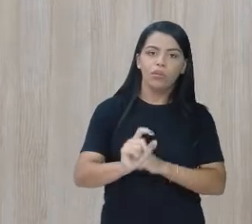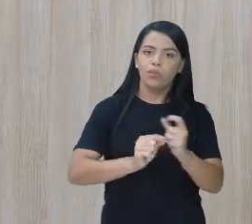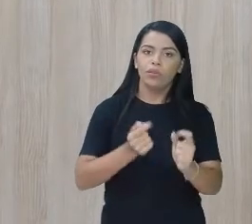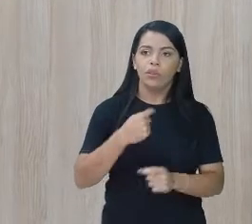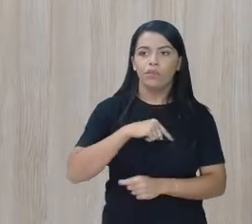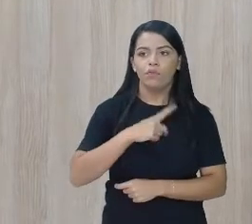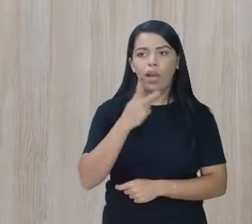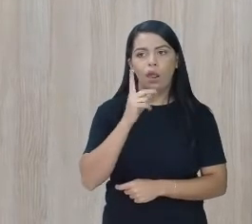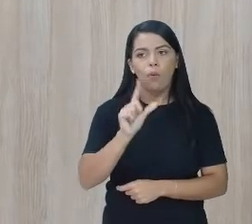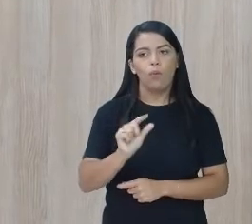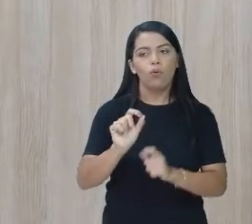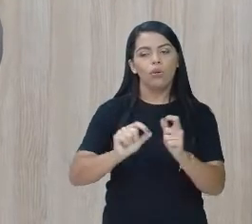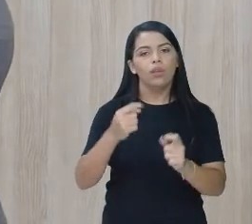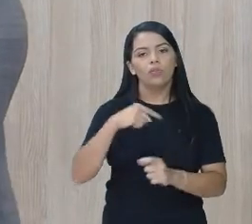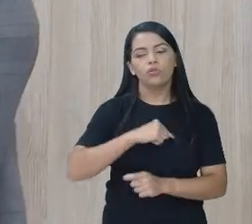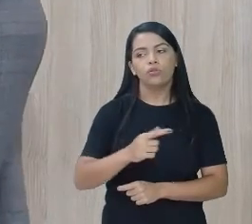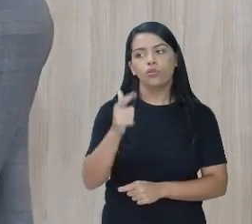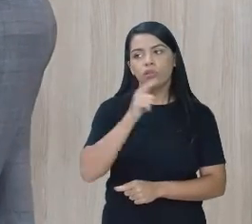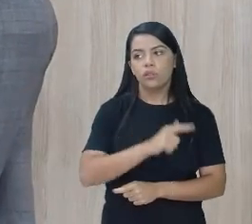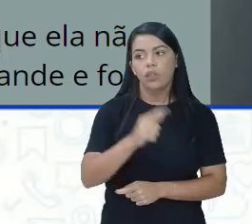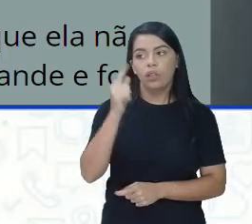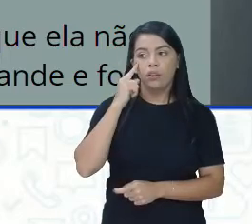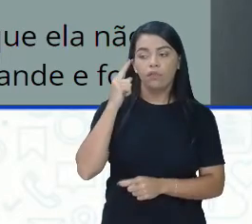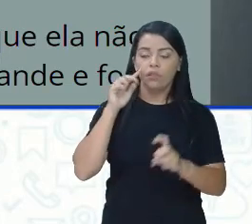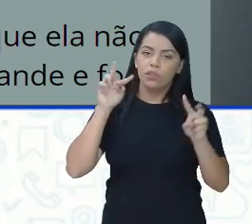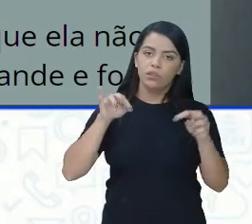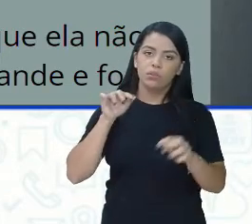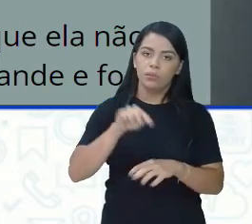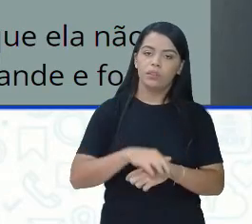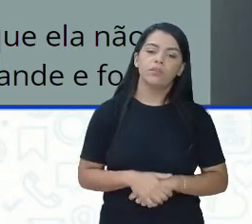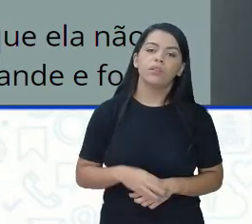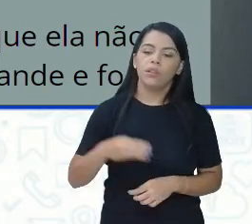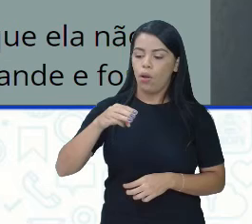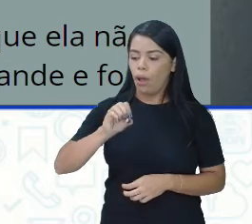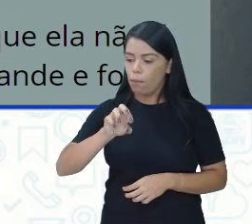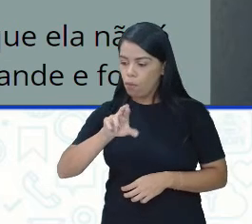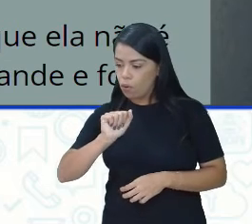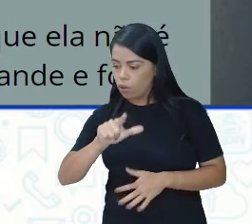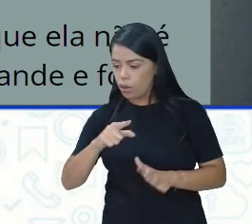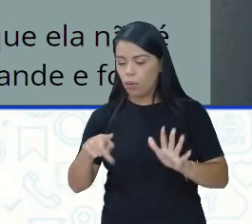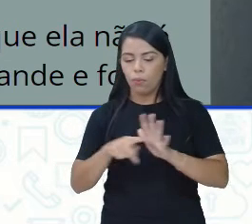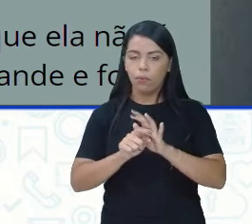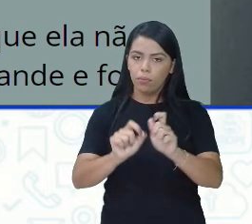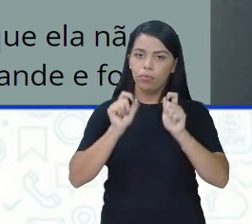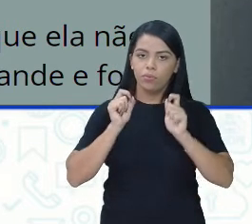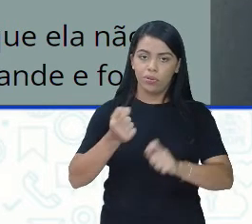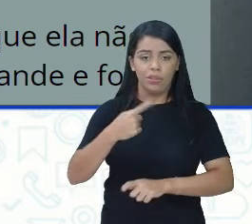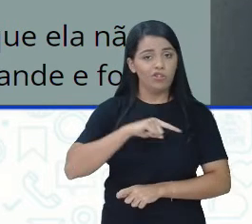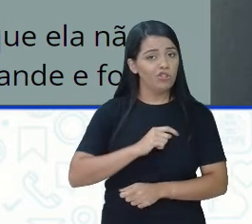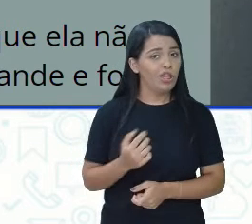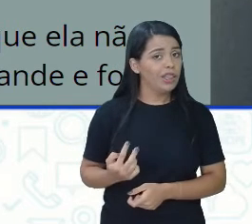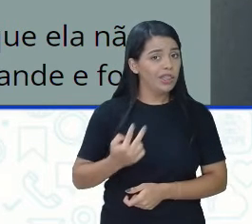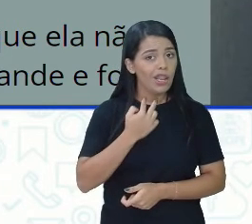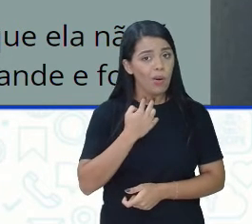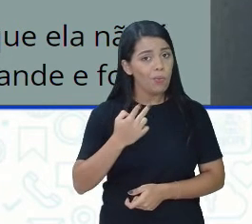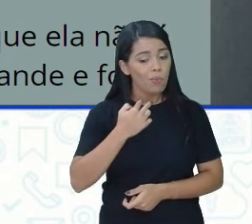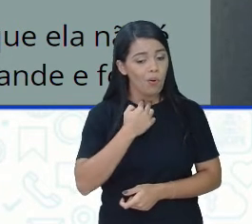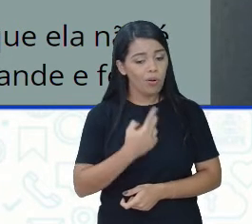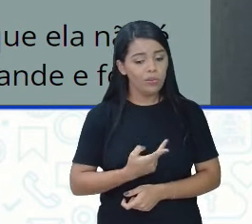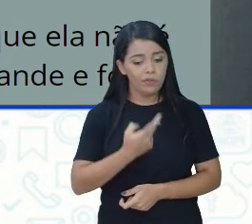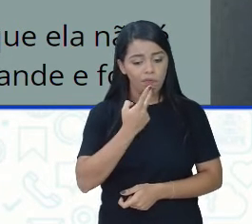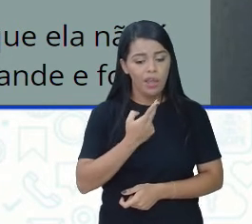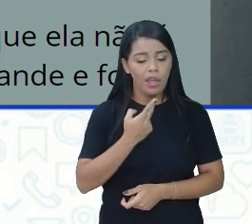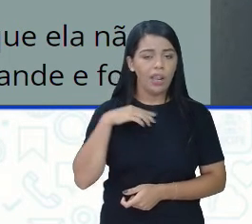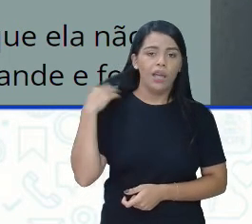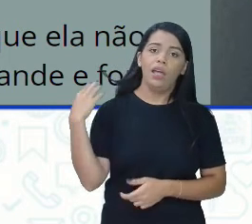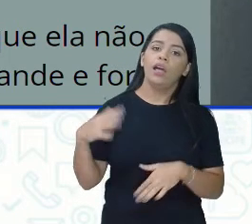consegue tirar disso. A moral da história é o seguinte: não devemos subestimar os outros. Não é